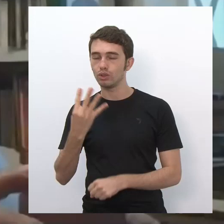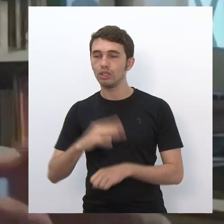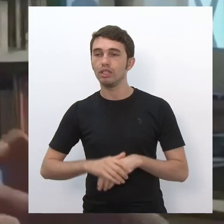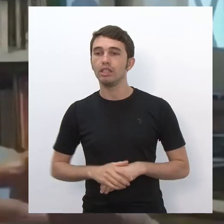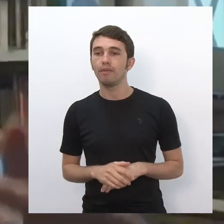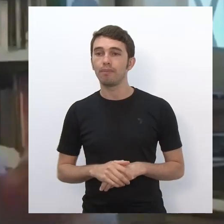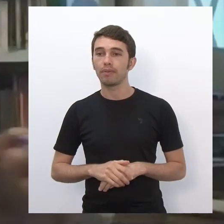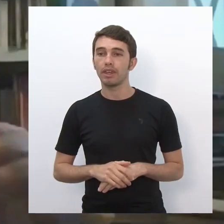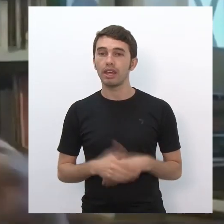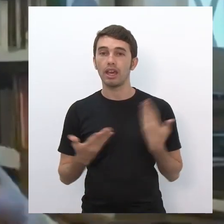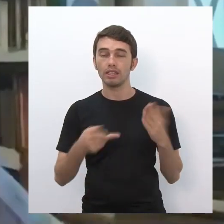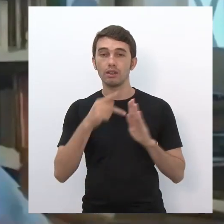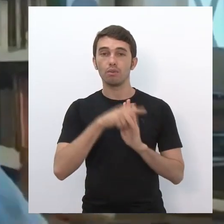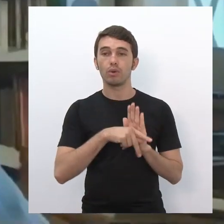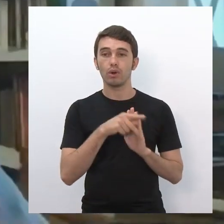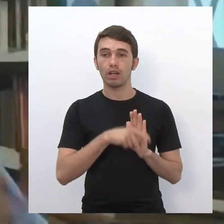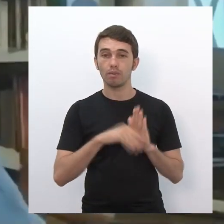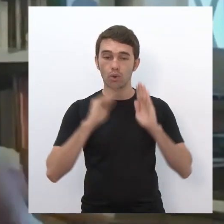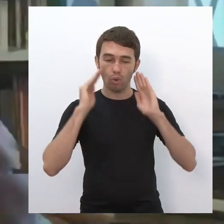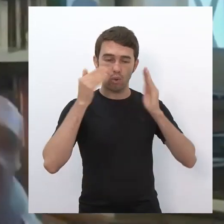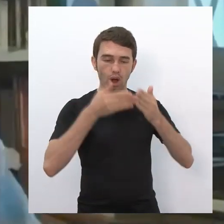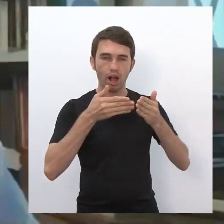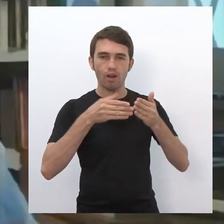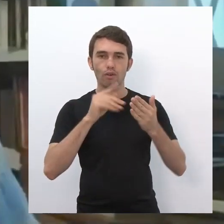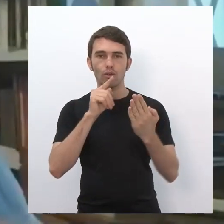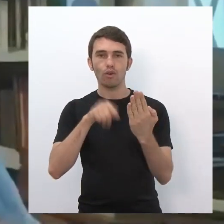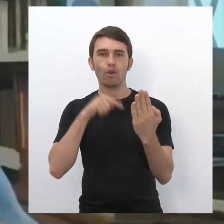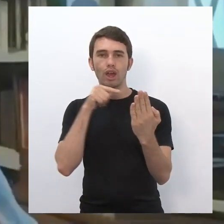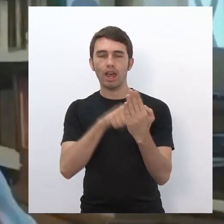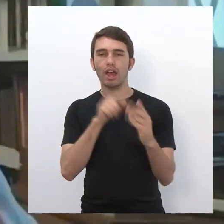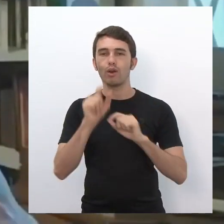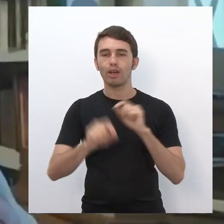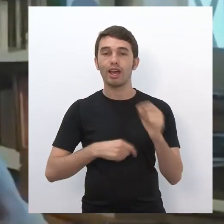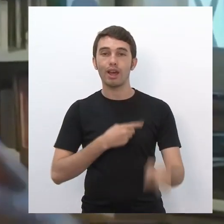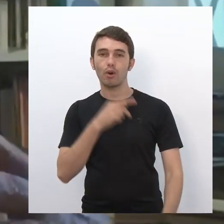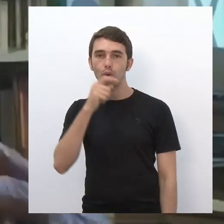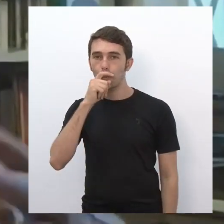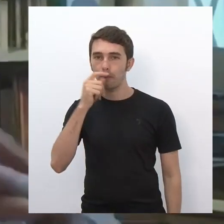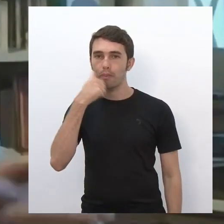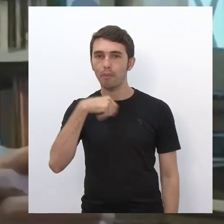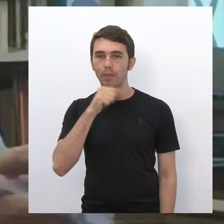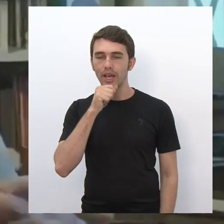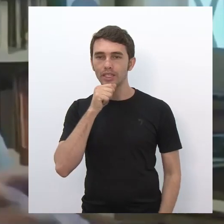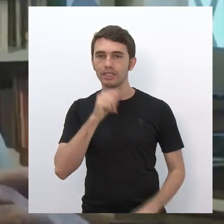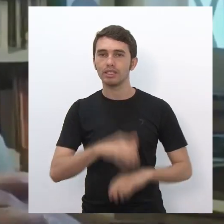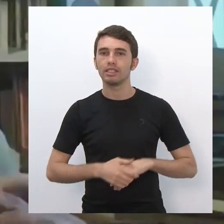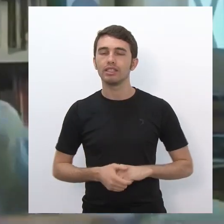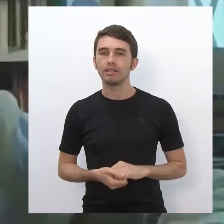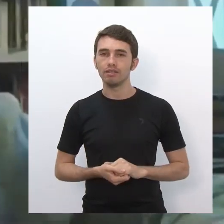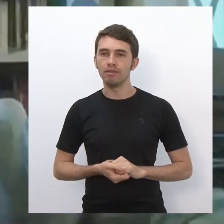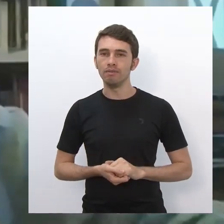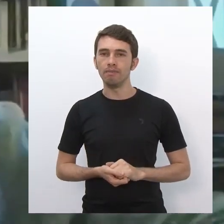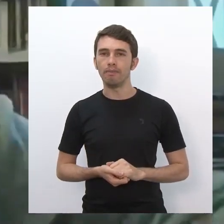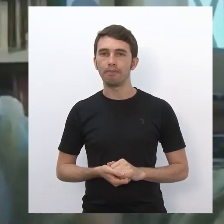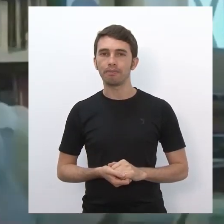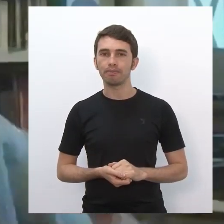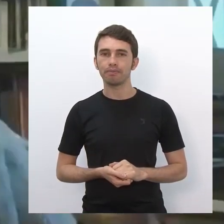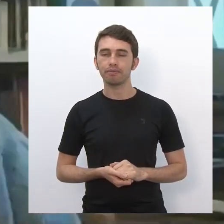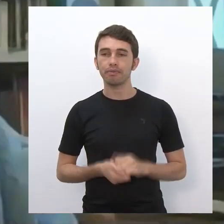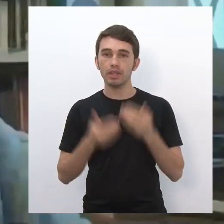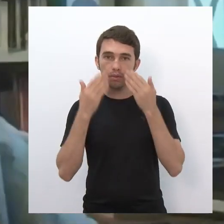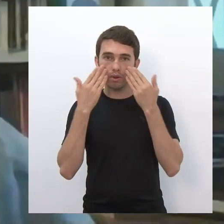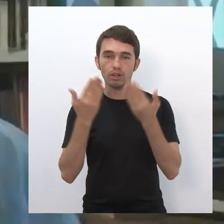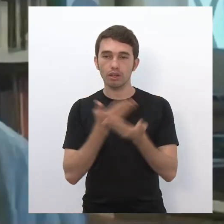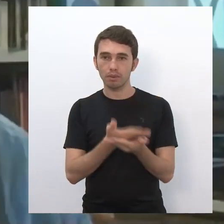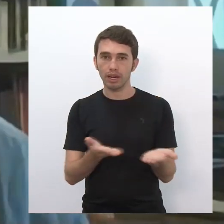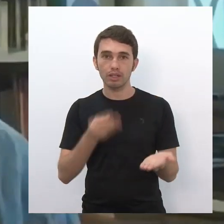E o programa, na verdade, o alvo do programa são os pais. Nós queremos mostrar aos pais, através de uma